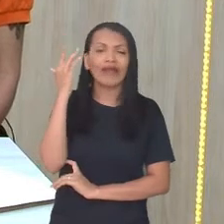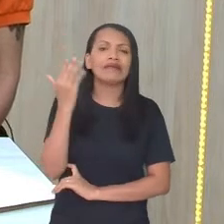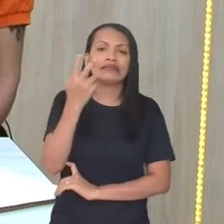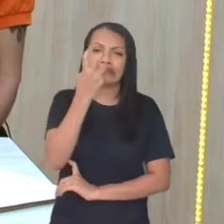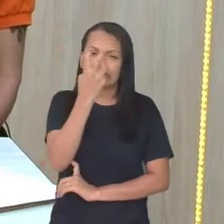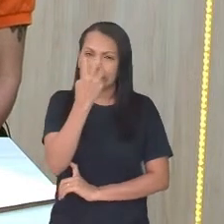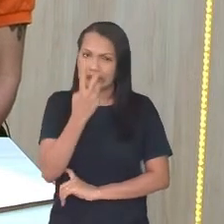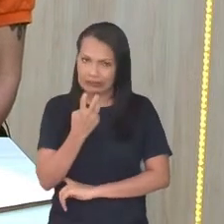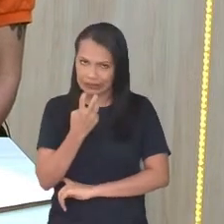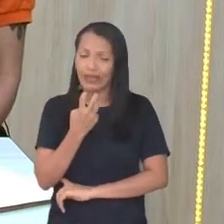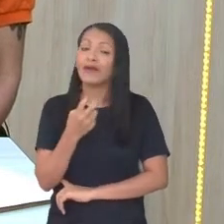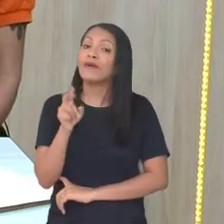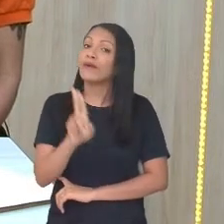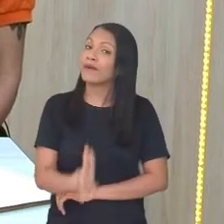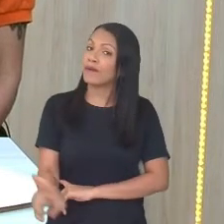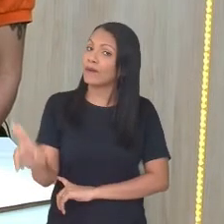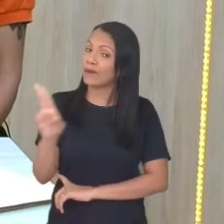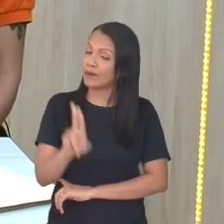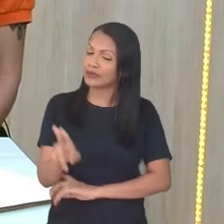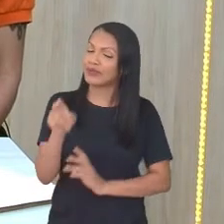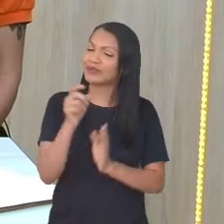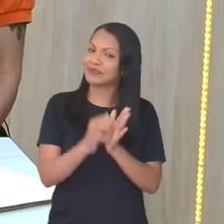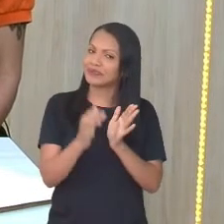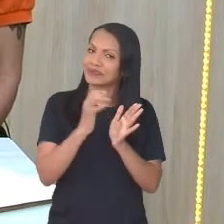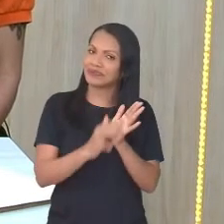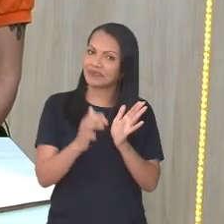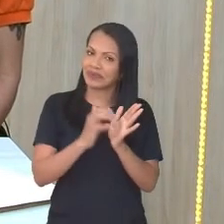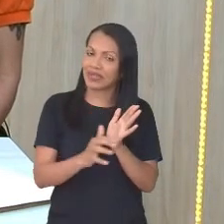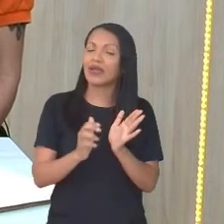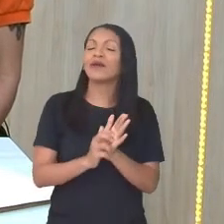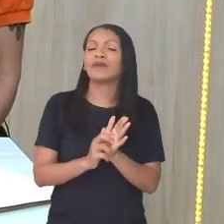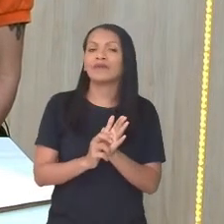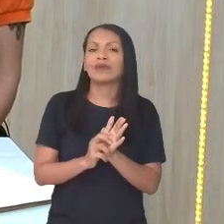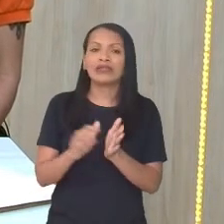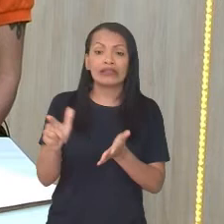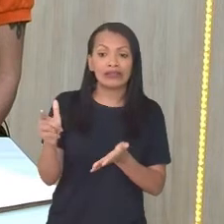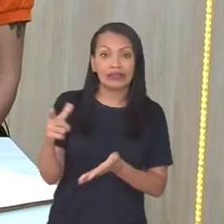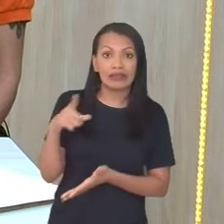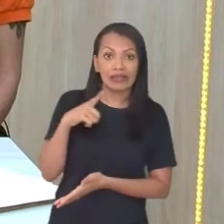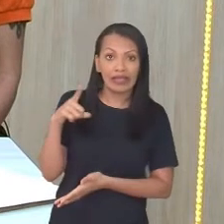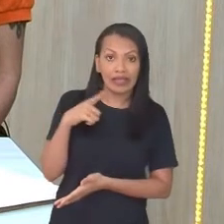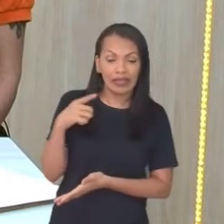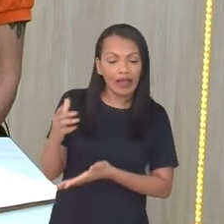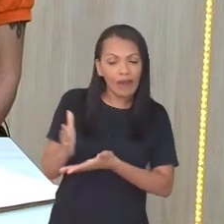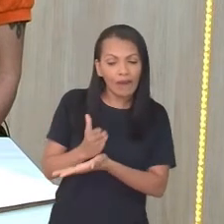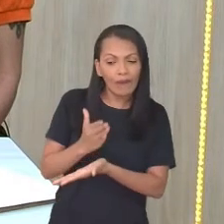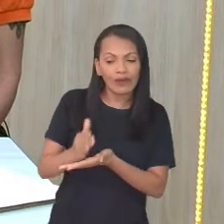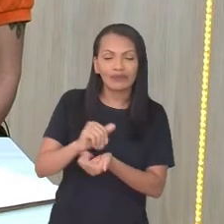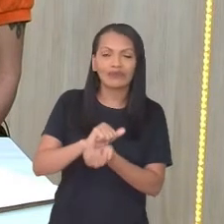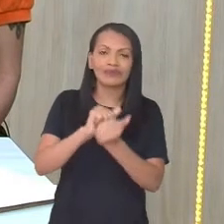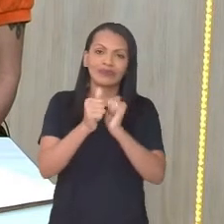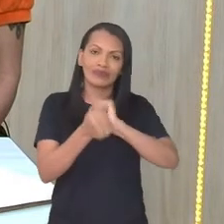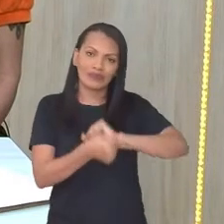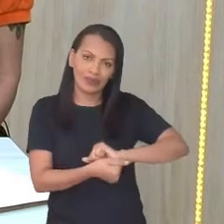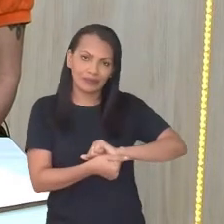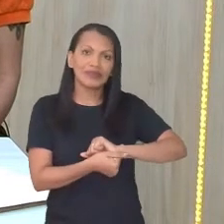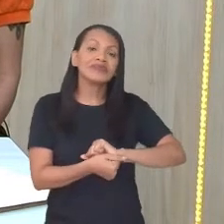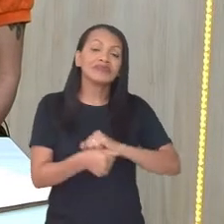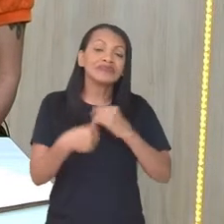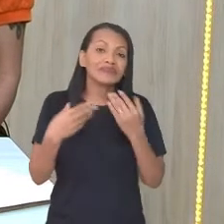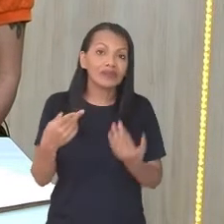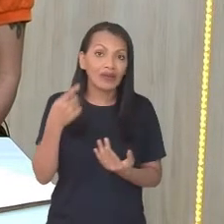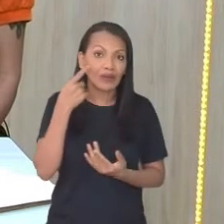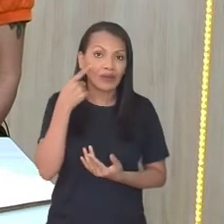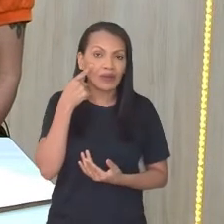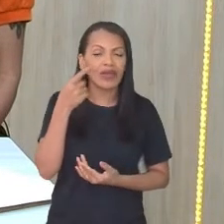um sistema um pouquinho diferente do nosso, né? Com algumas adaptações, mas isso também acontece. Então a proposta é trazer